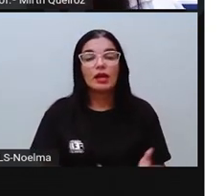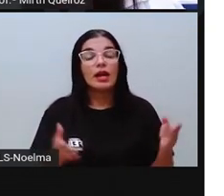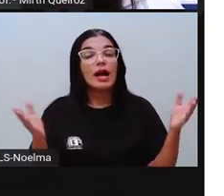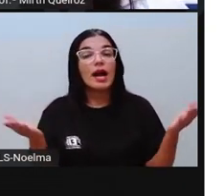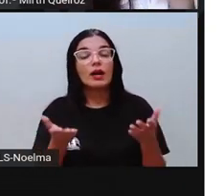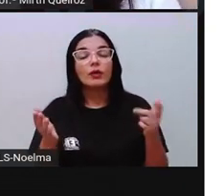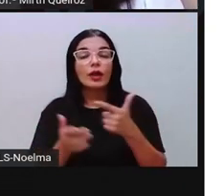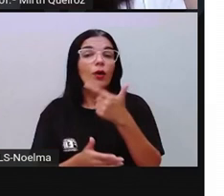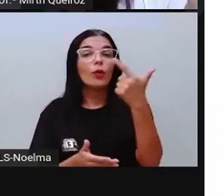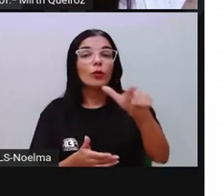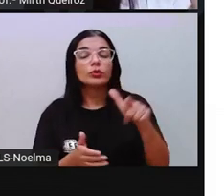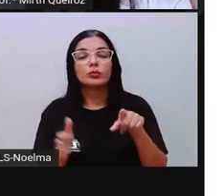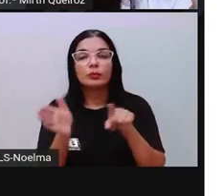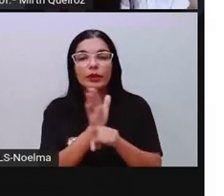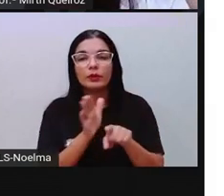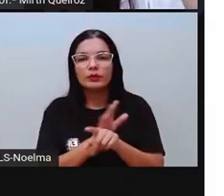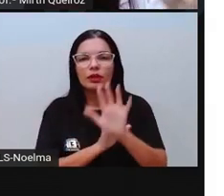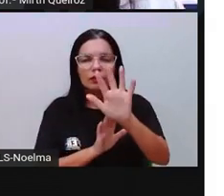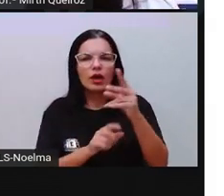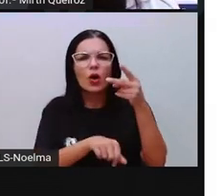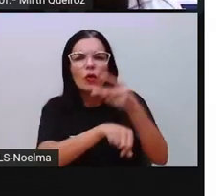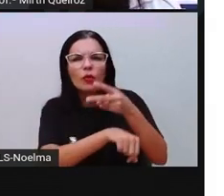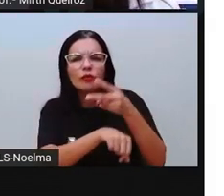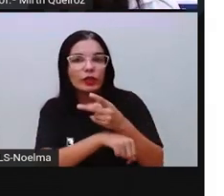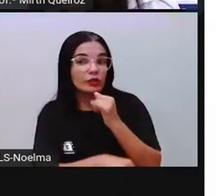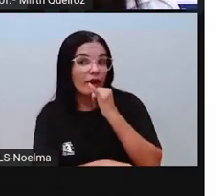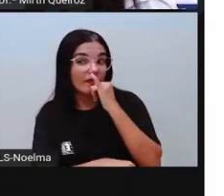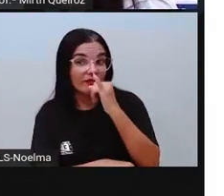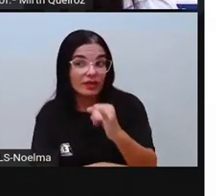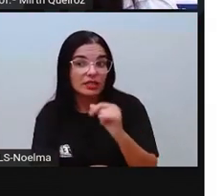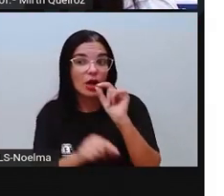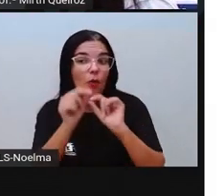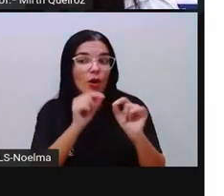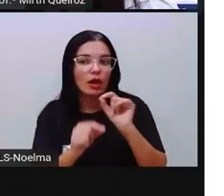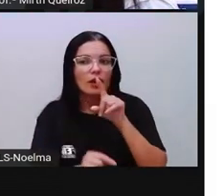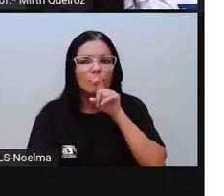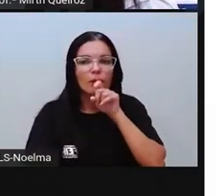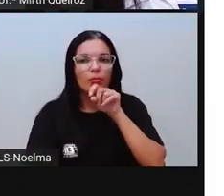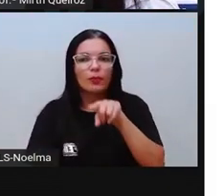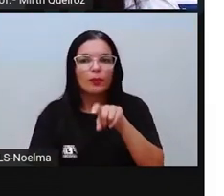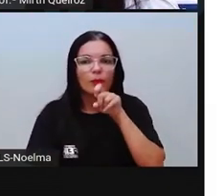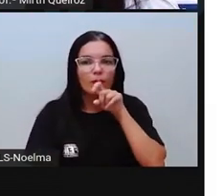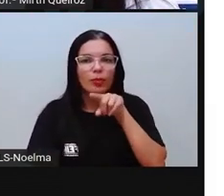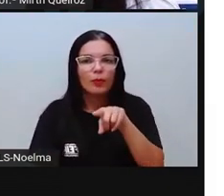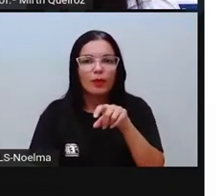O vídeo informa que o tamanduá bandeira pode pesar